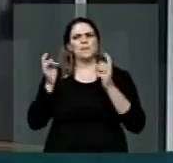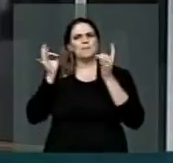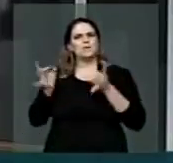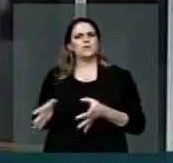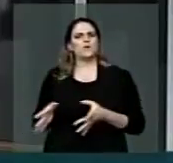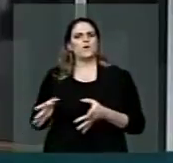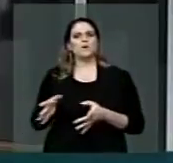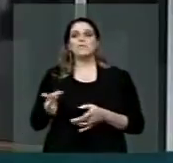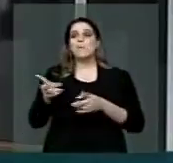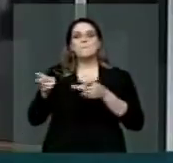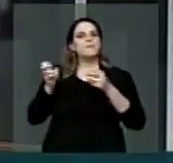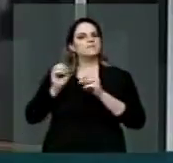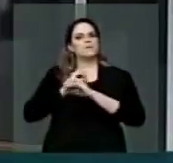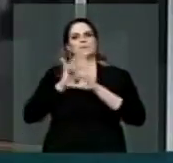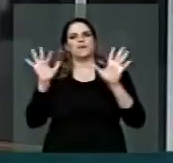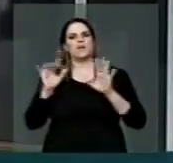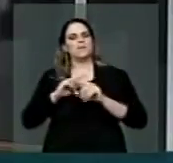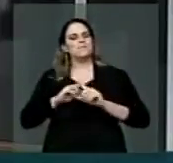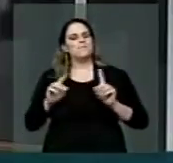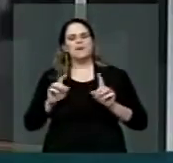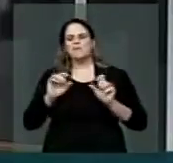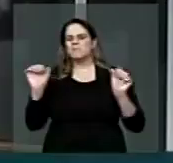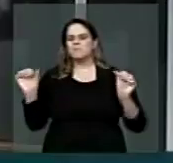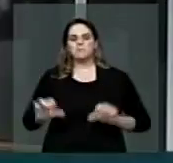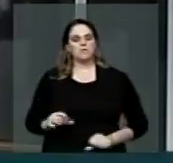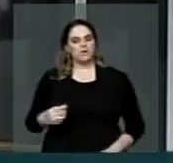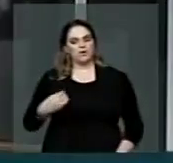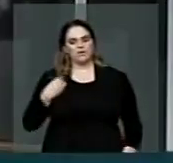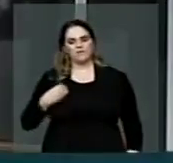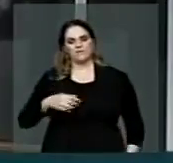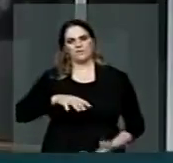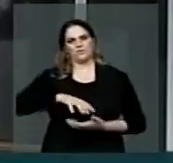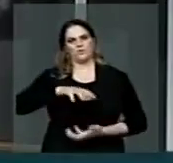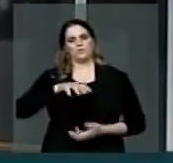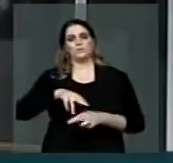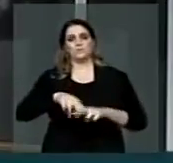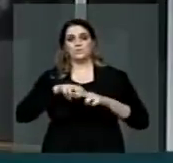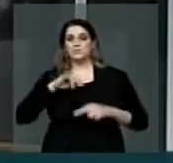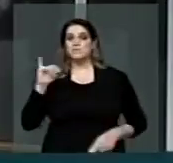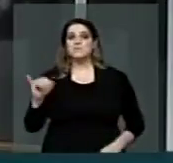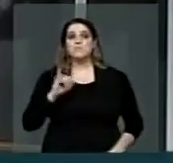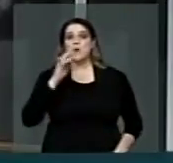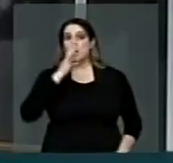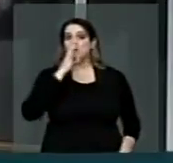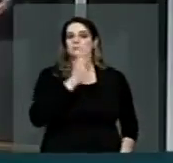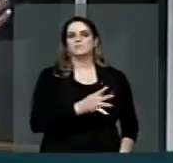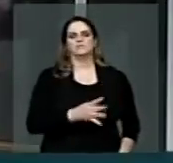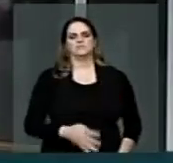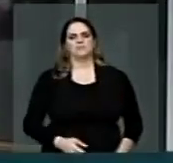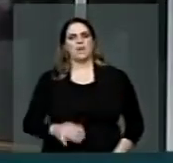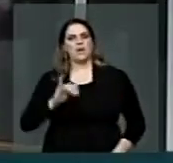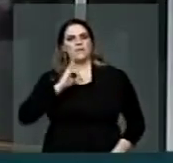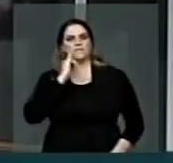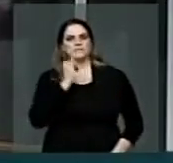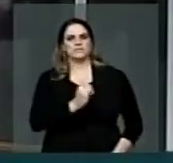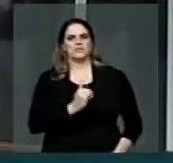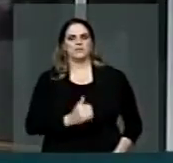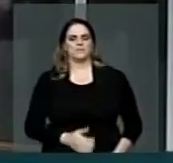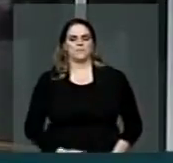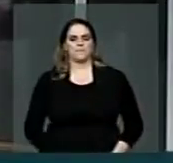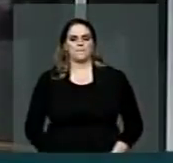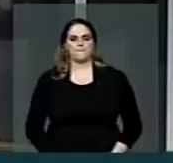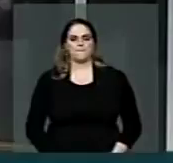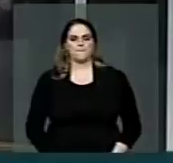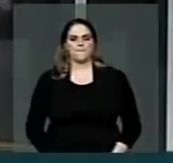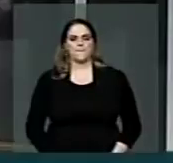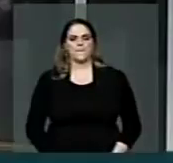mas afeta de maneira devastadora a pessoa idosa. Por isso a denúncia é tão importante. Senhor presidente, apenas para finalizar, eu estive